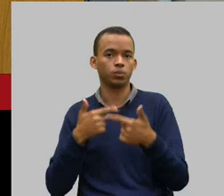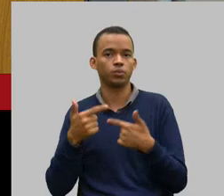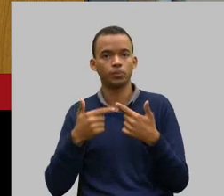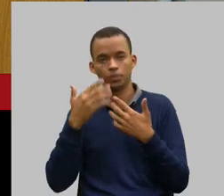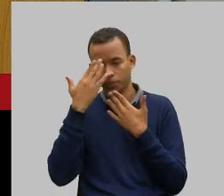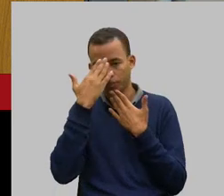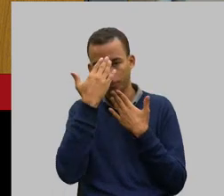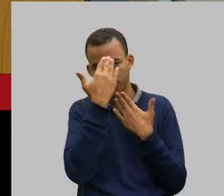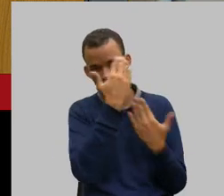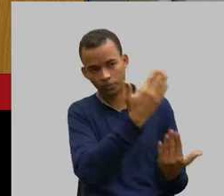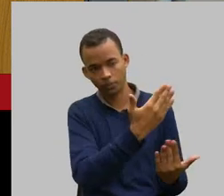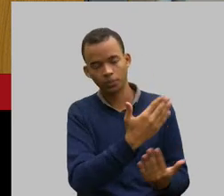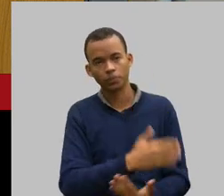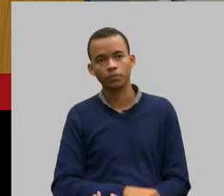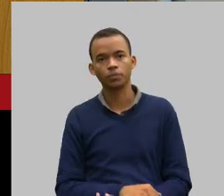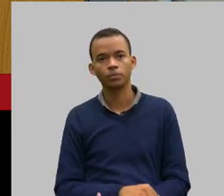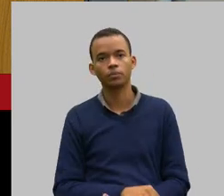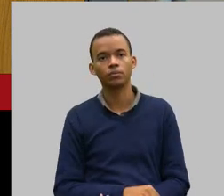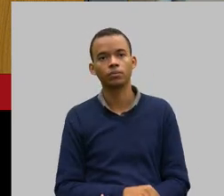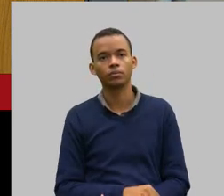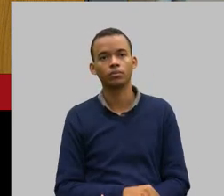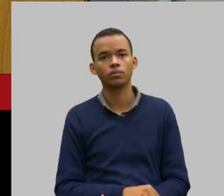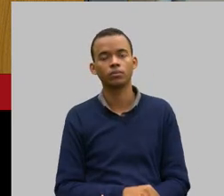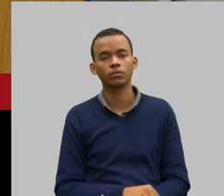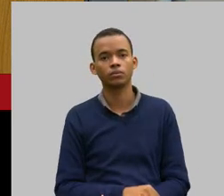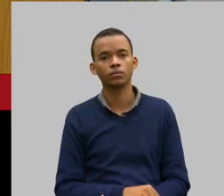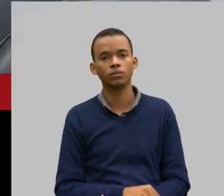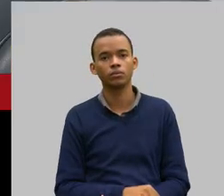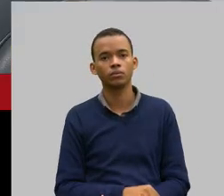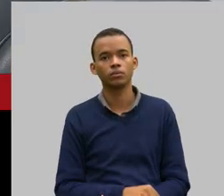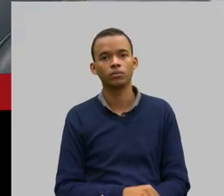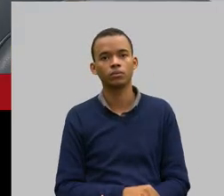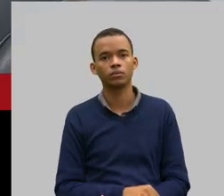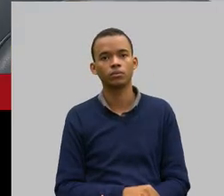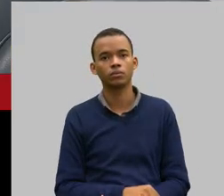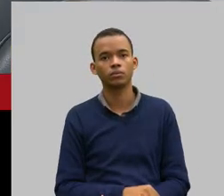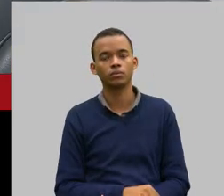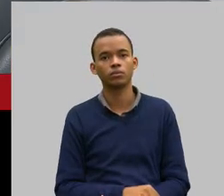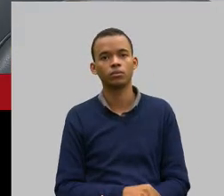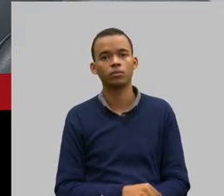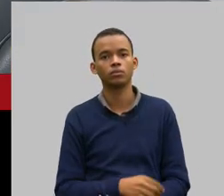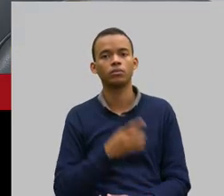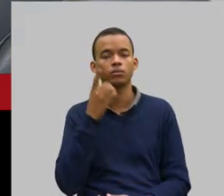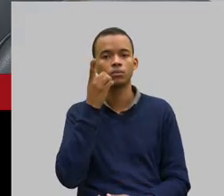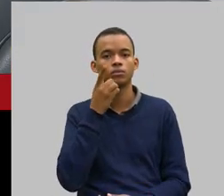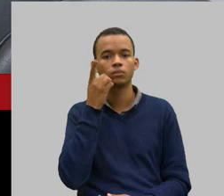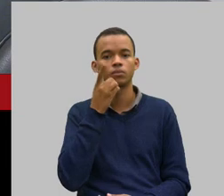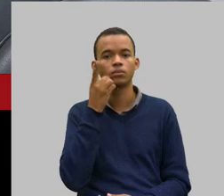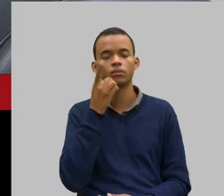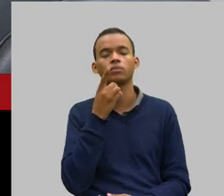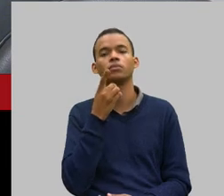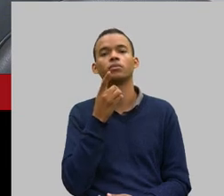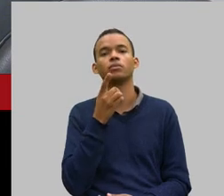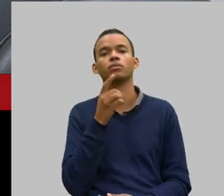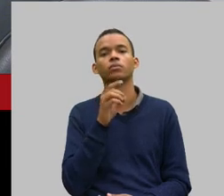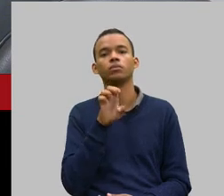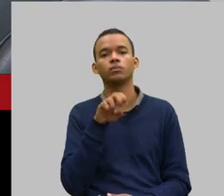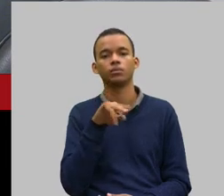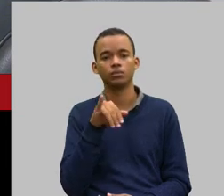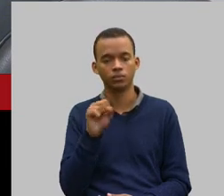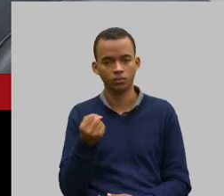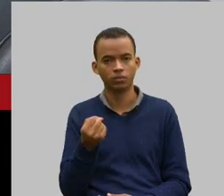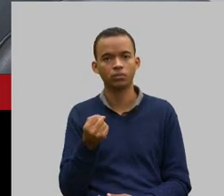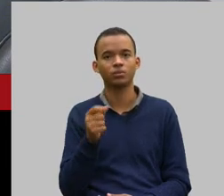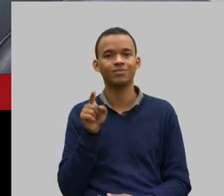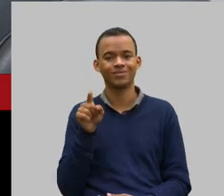passal agora desculpa com a palavra o deputado en Cândido grande líder de Governador